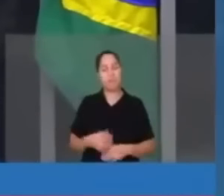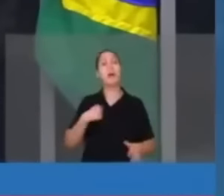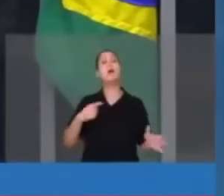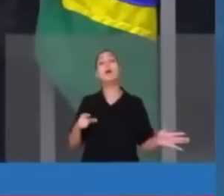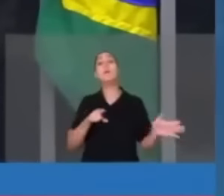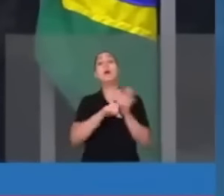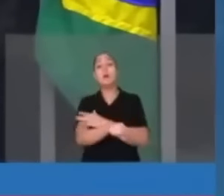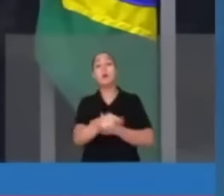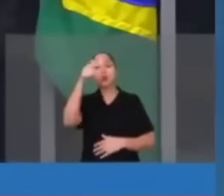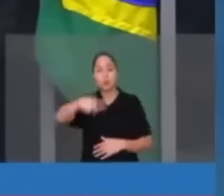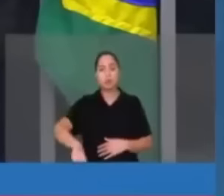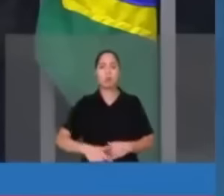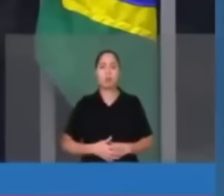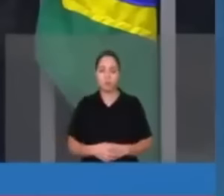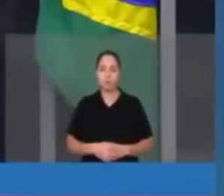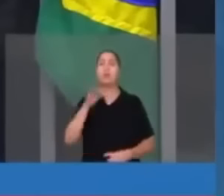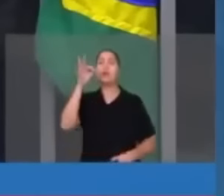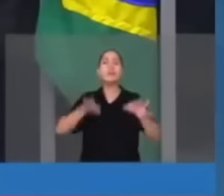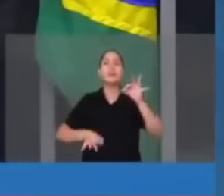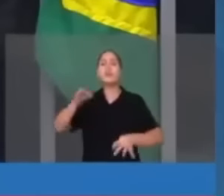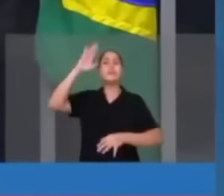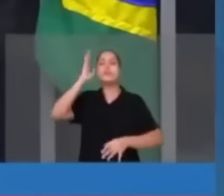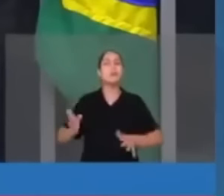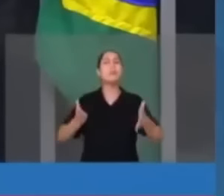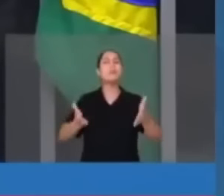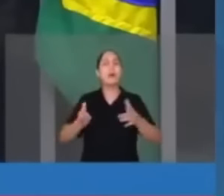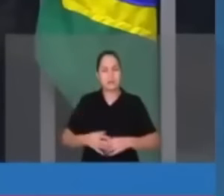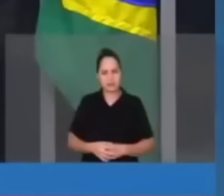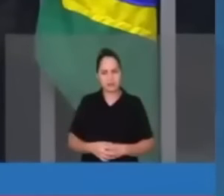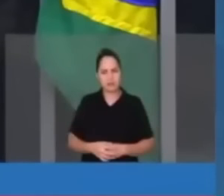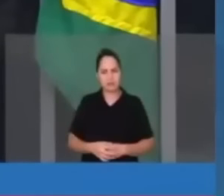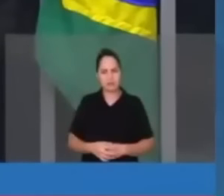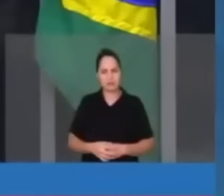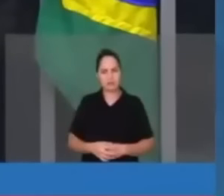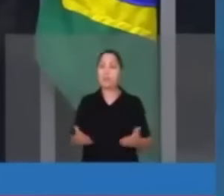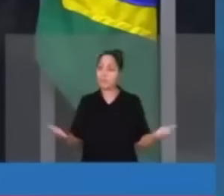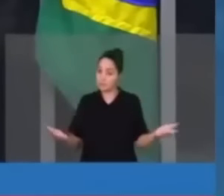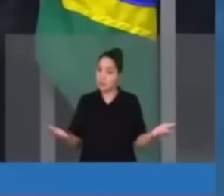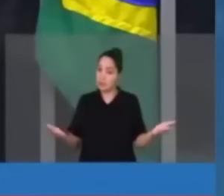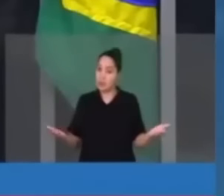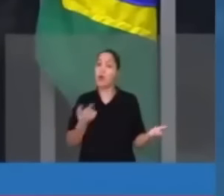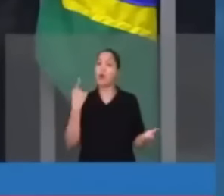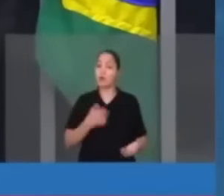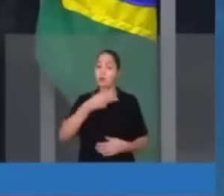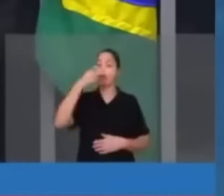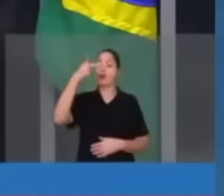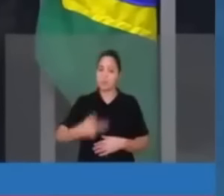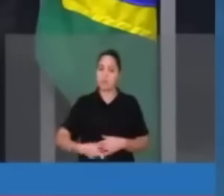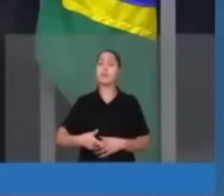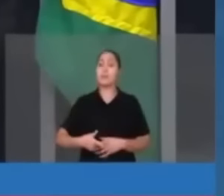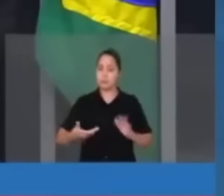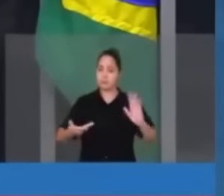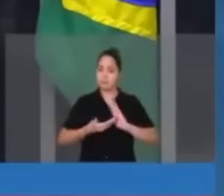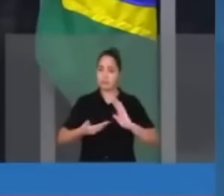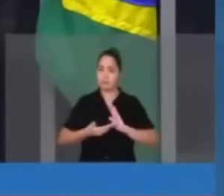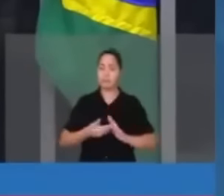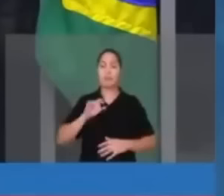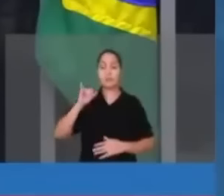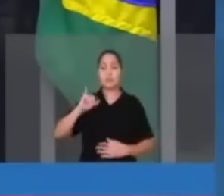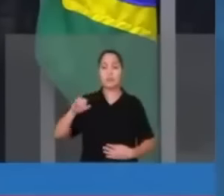essa gente trata as questões pessoal destruíram a Praça dos Três